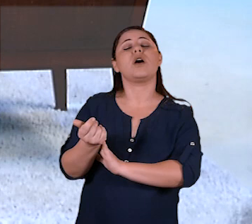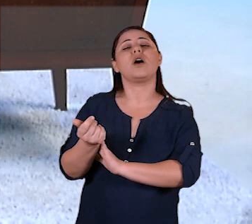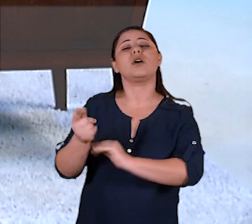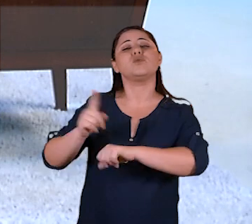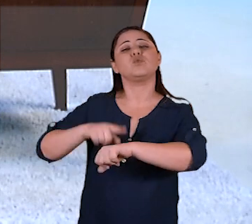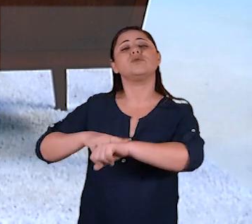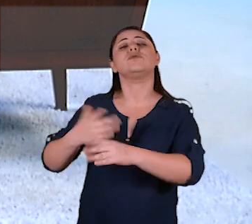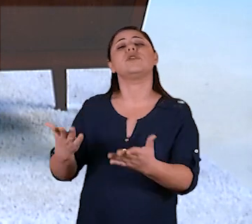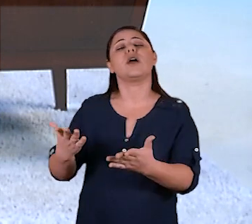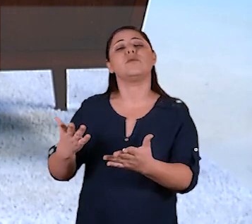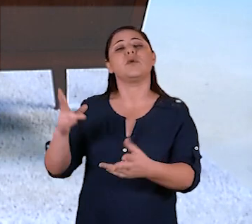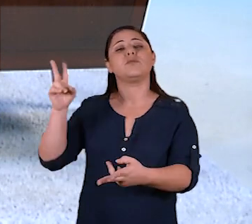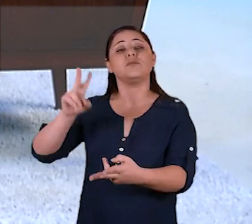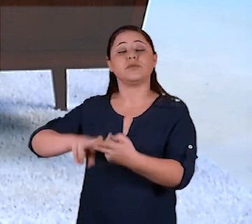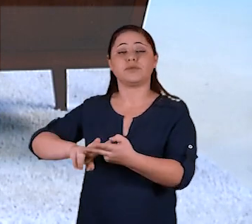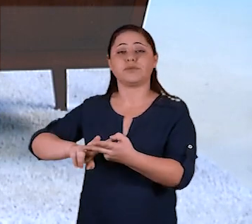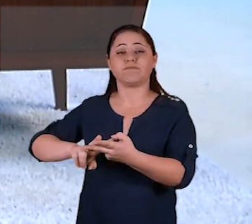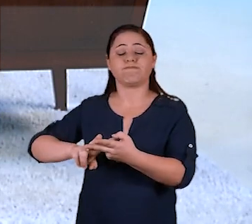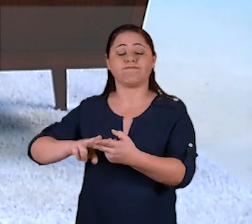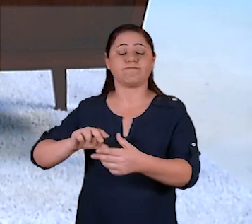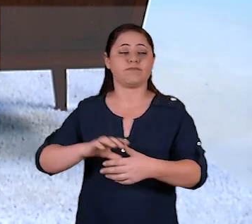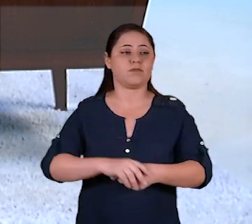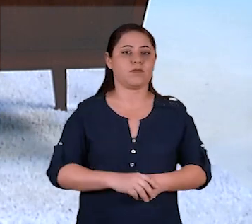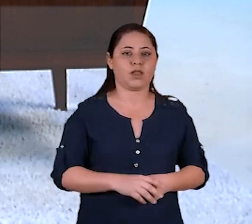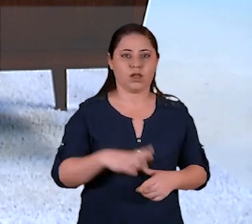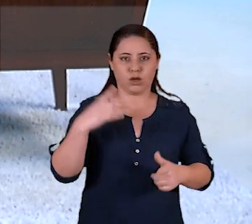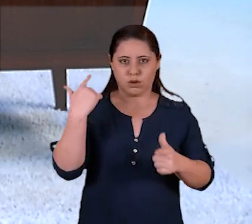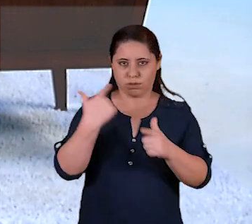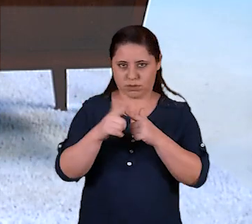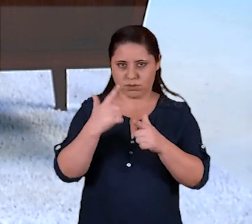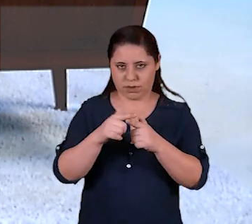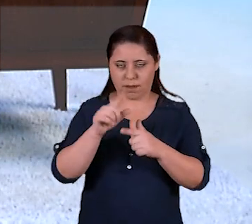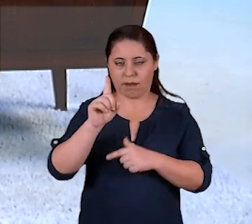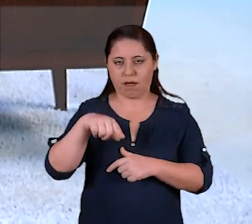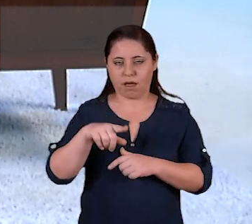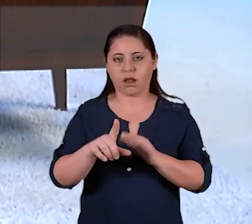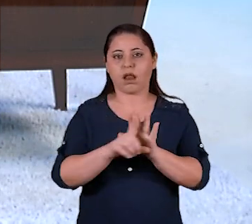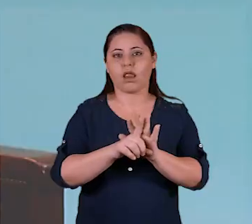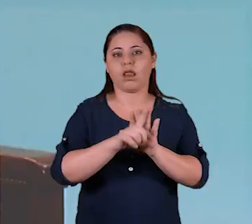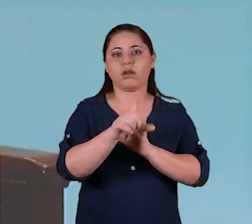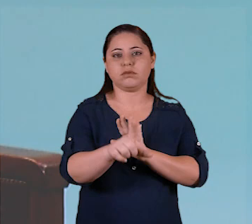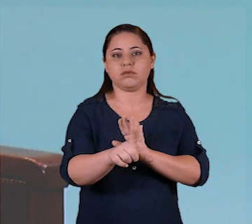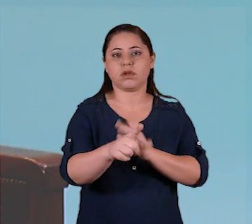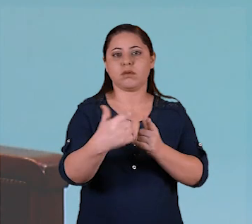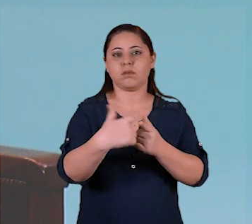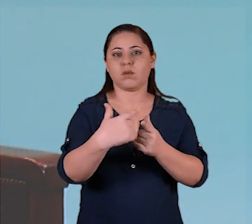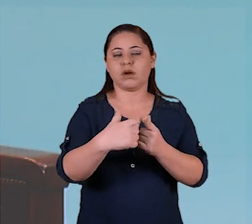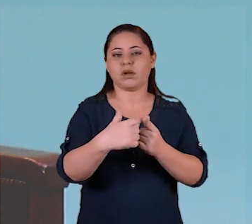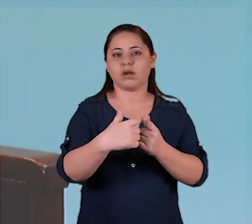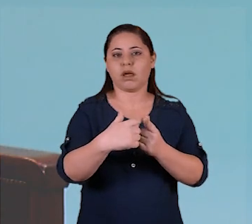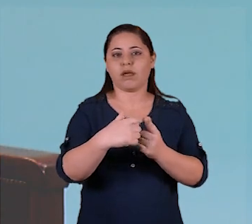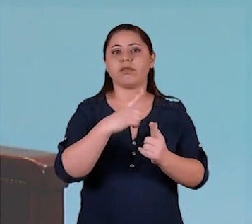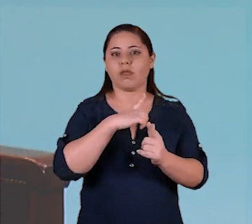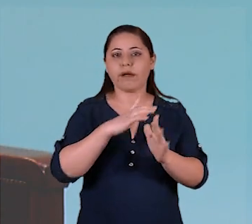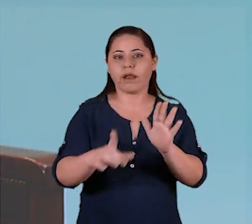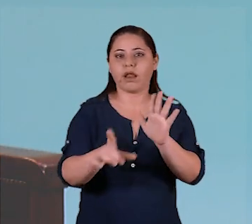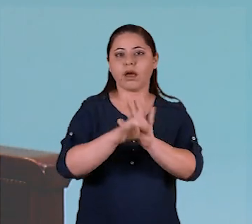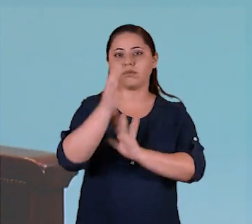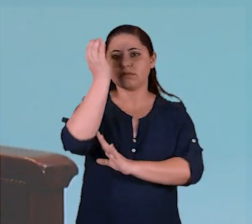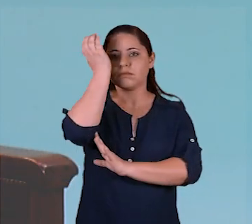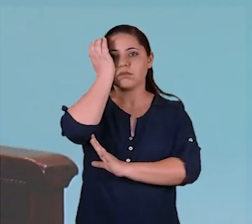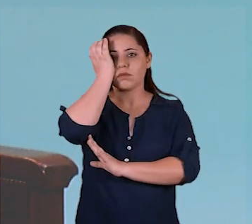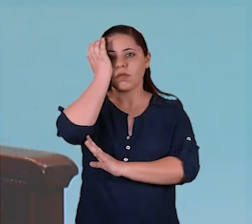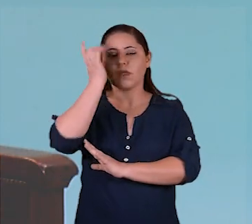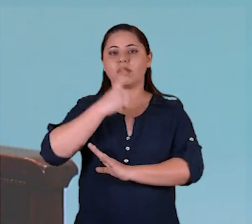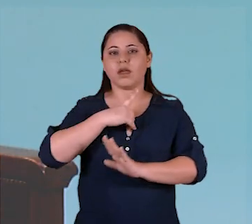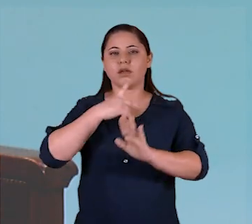preso? O problema aí também é a questão da legislação. Porque por mais que a Lei Maria da Penha